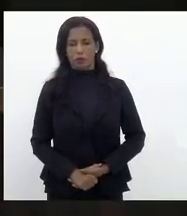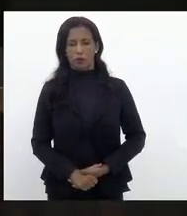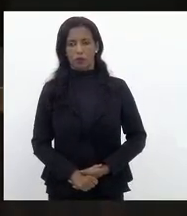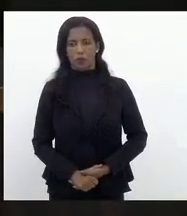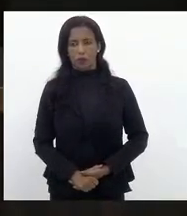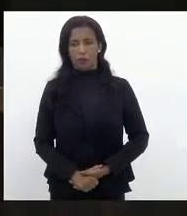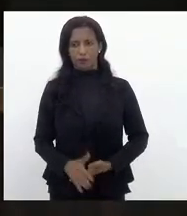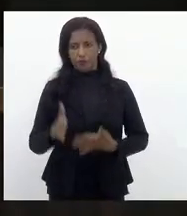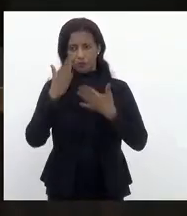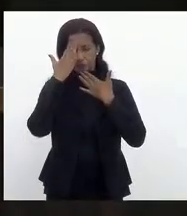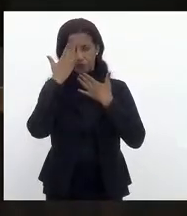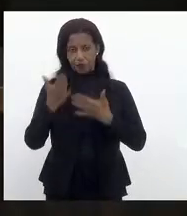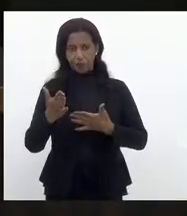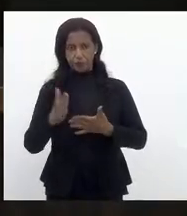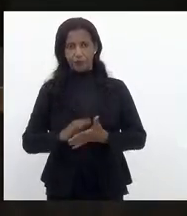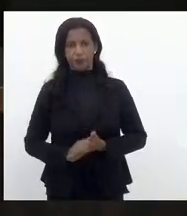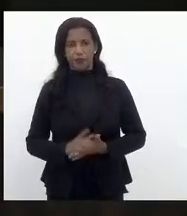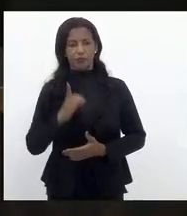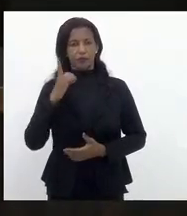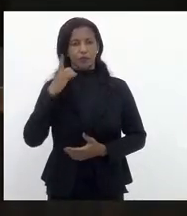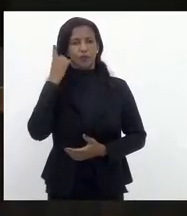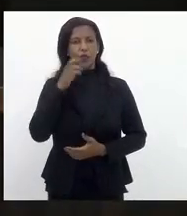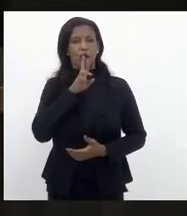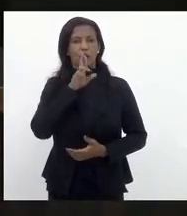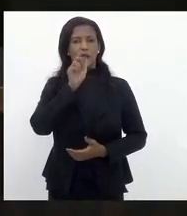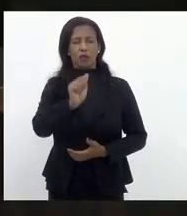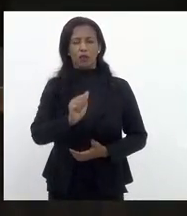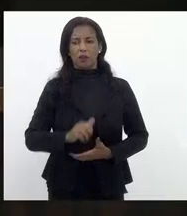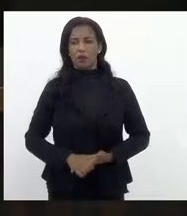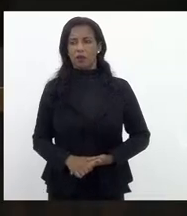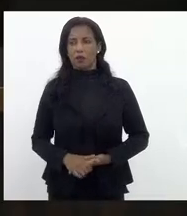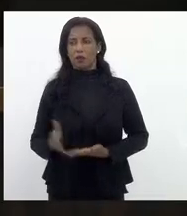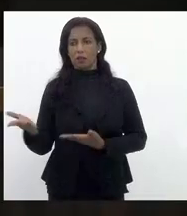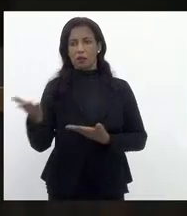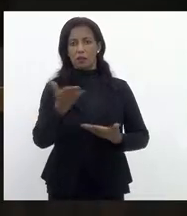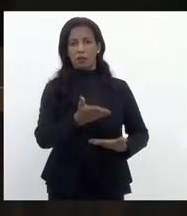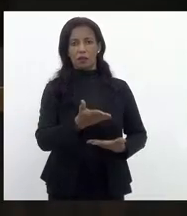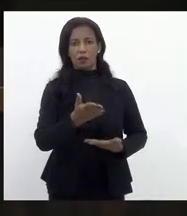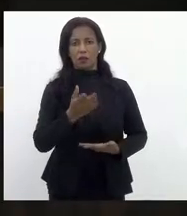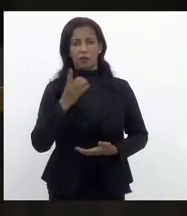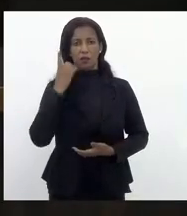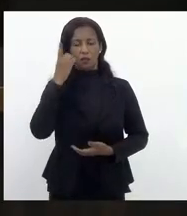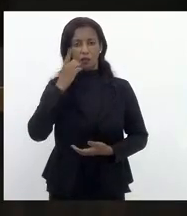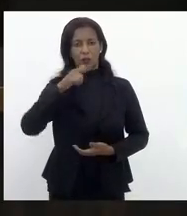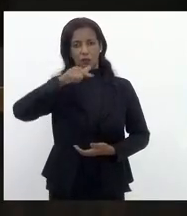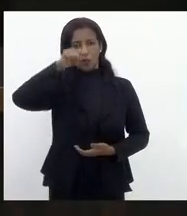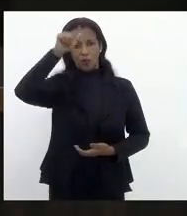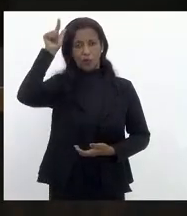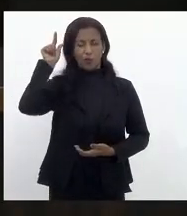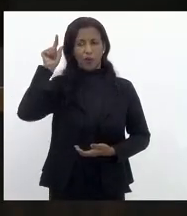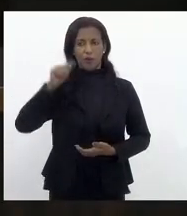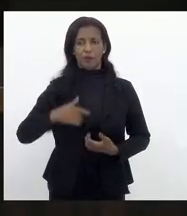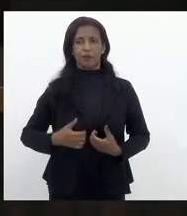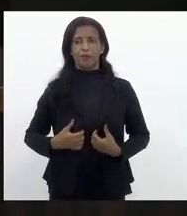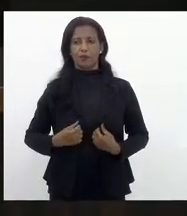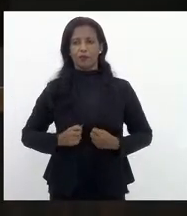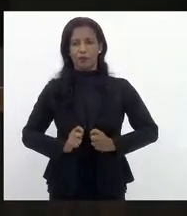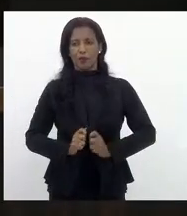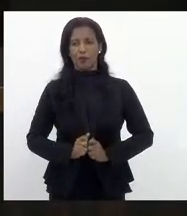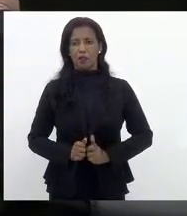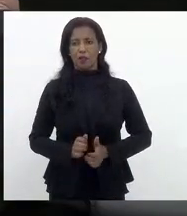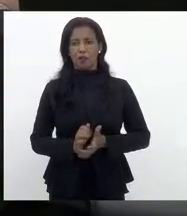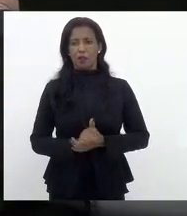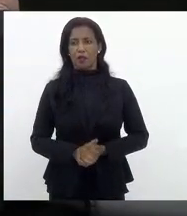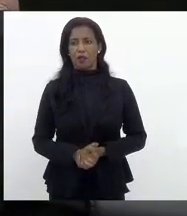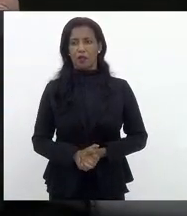obrigado Deputado Rodrigo Amorim eu passo a palavra o Deputado Luiz Paulo Corrêa da Rocha